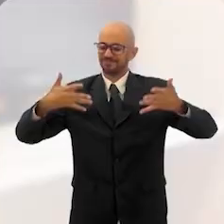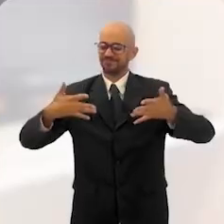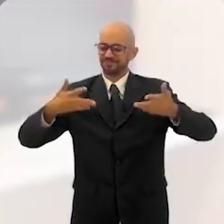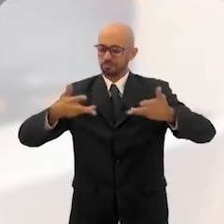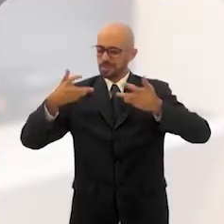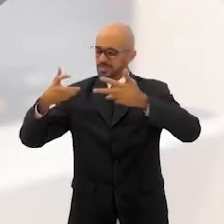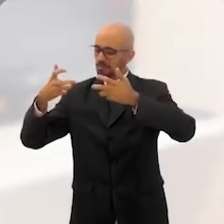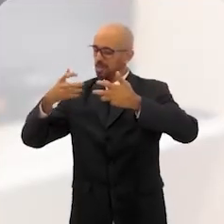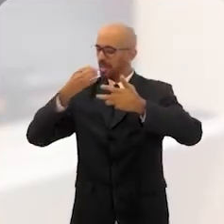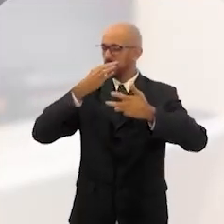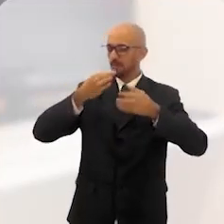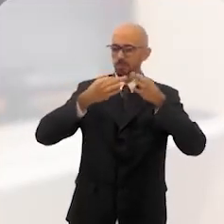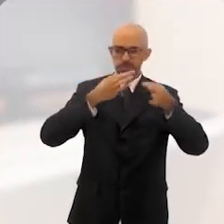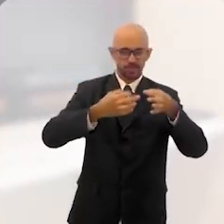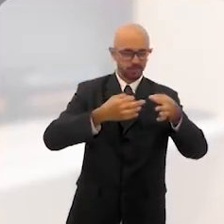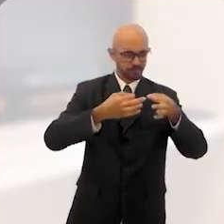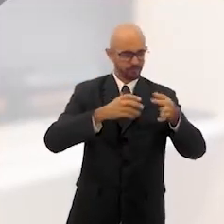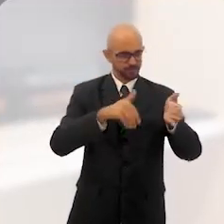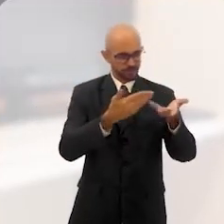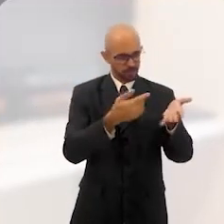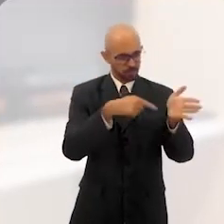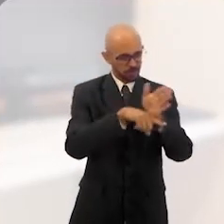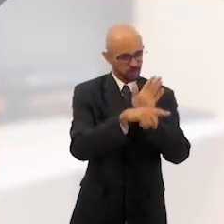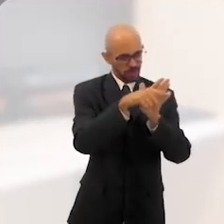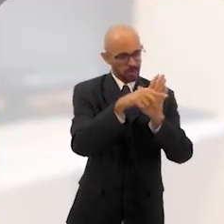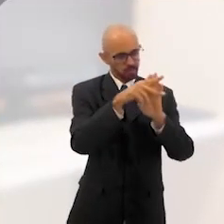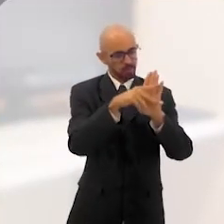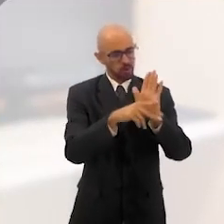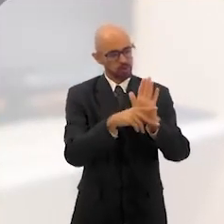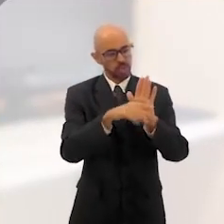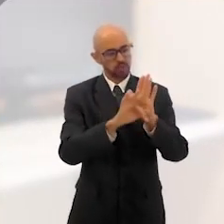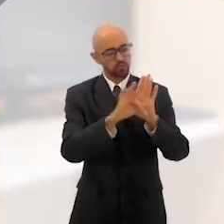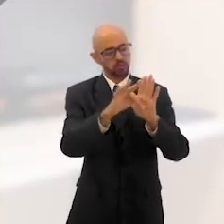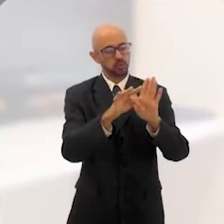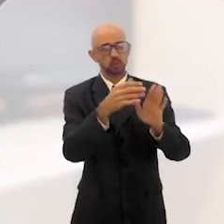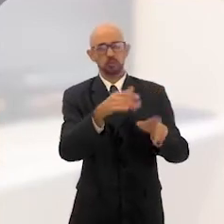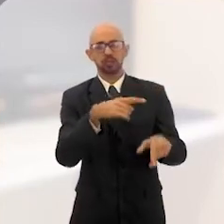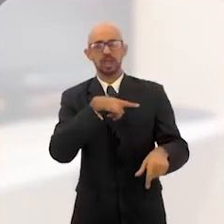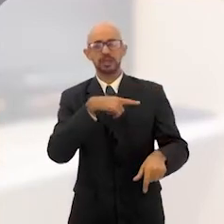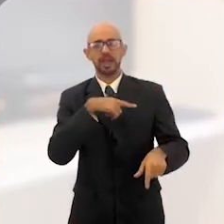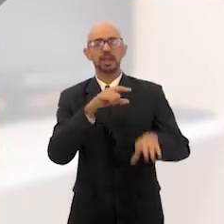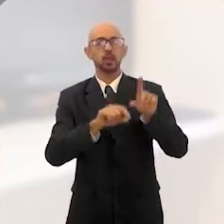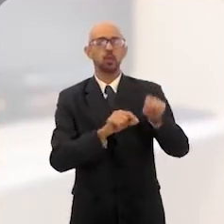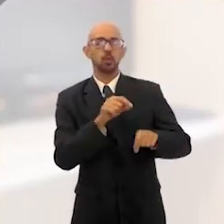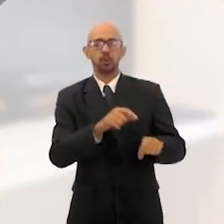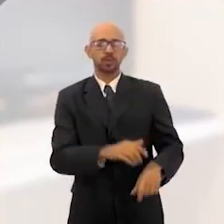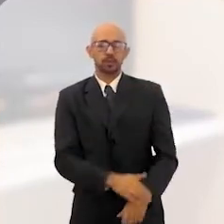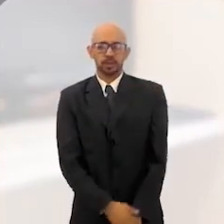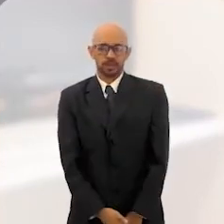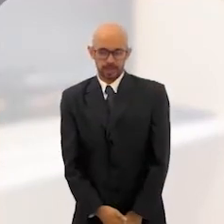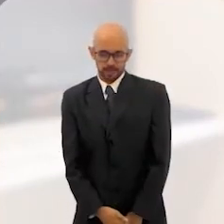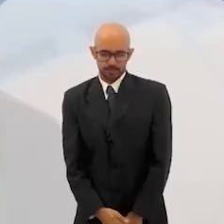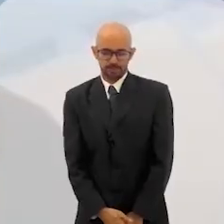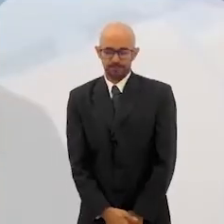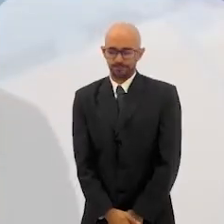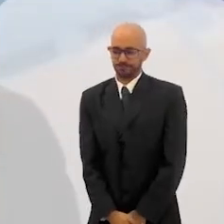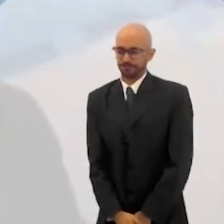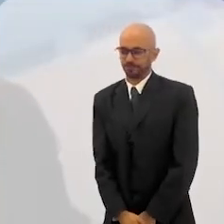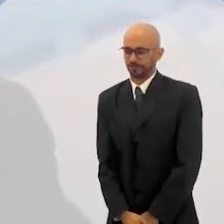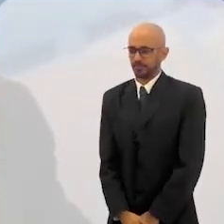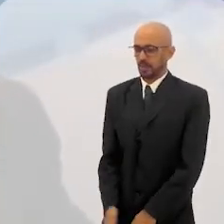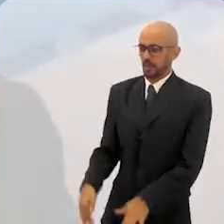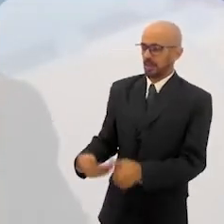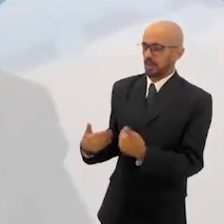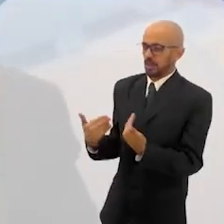aí nessa eu quero te perguntar: projetos. Quais são os próximos projetos aí para sua gestão?